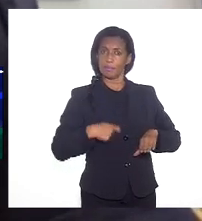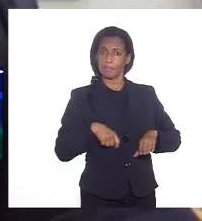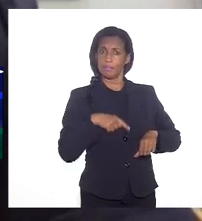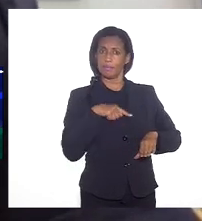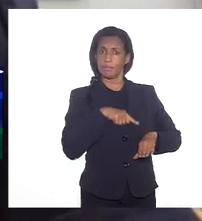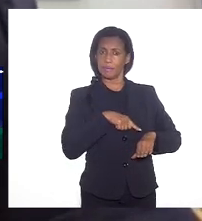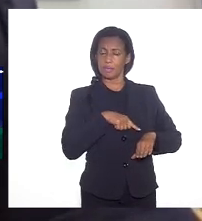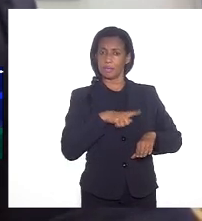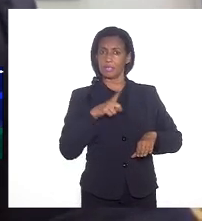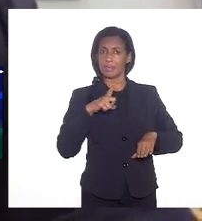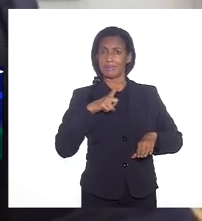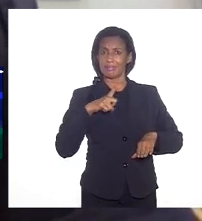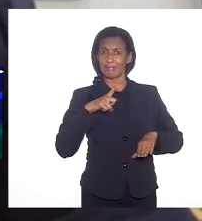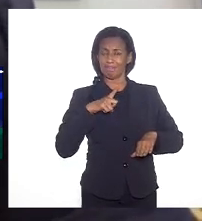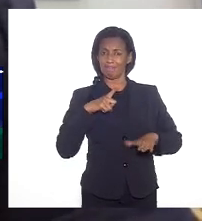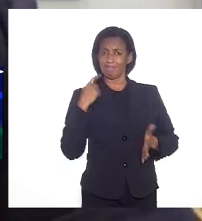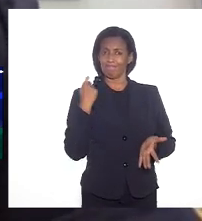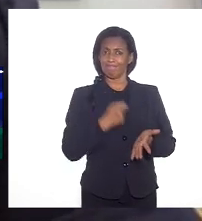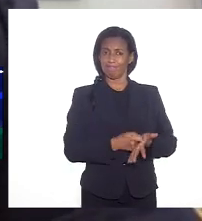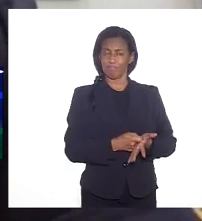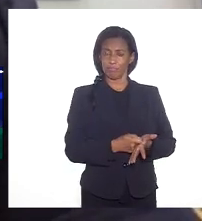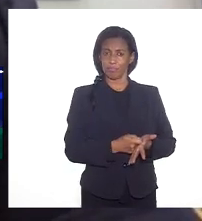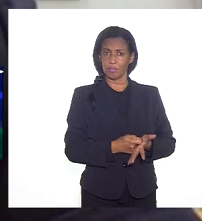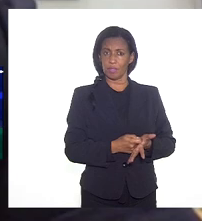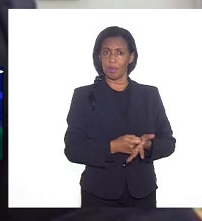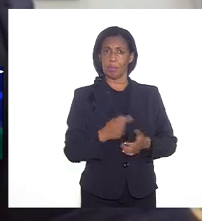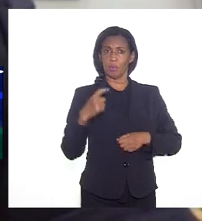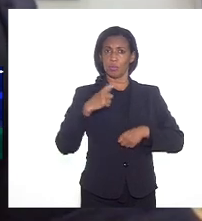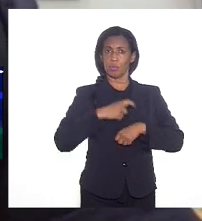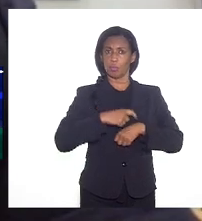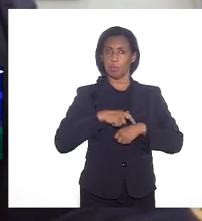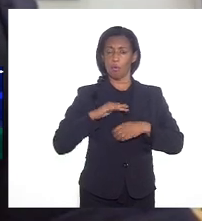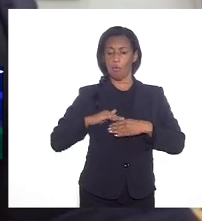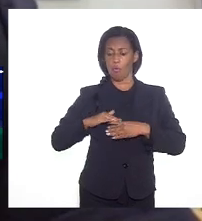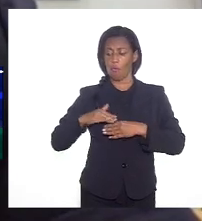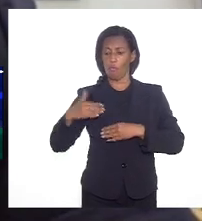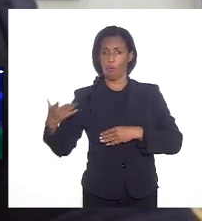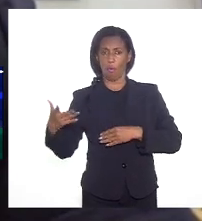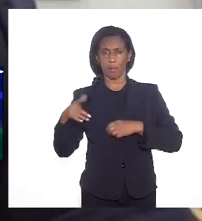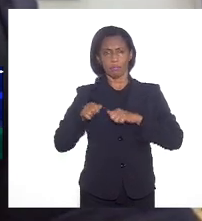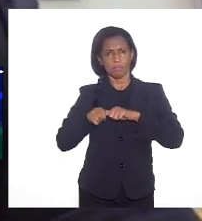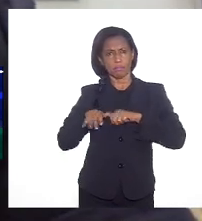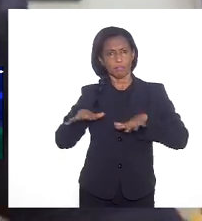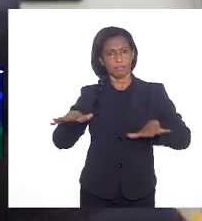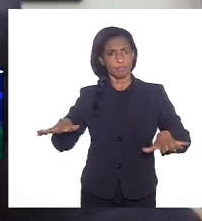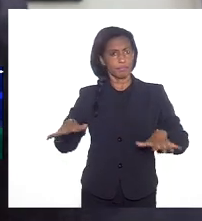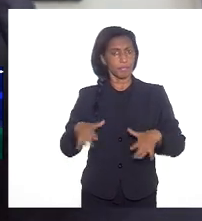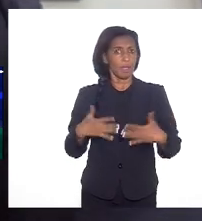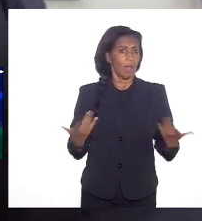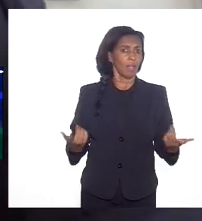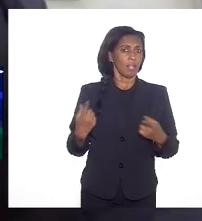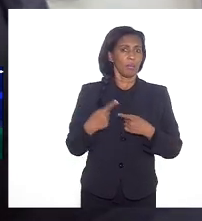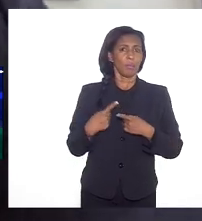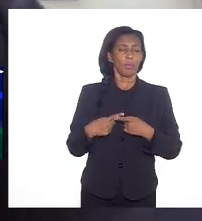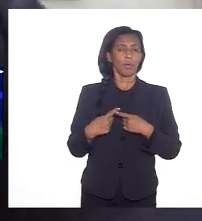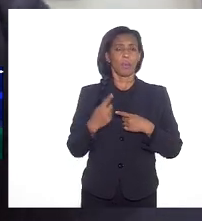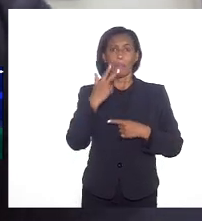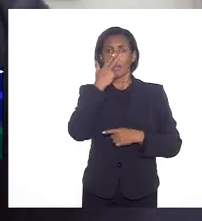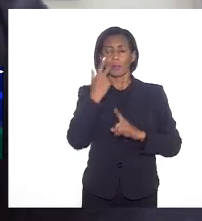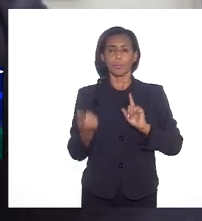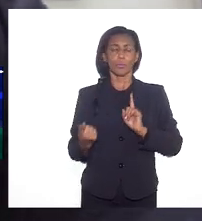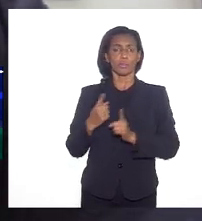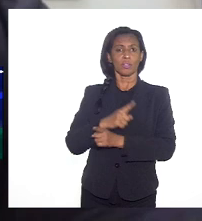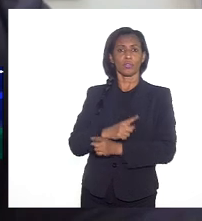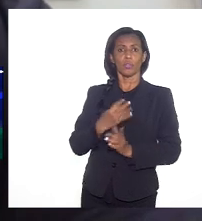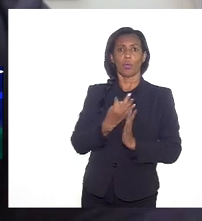ter seus efeitos válidos para os momentos fora da pandemia inclusive até porque parece um tanto quanto contraditório